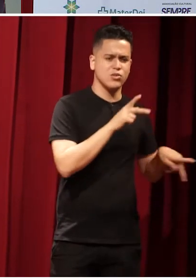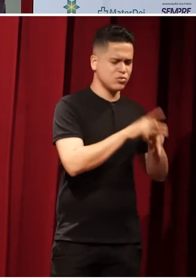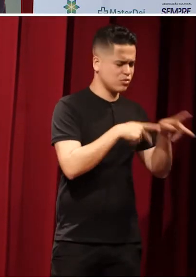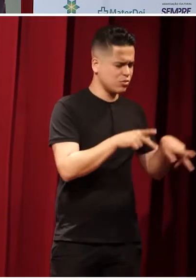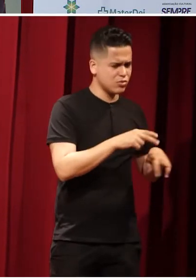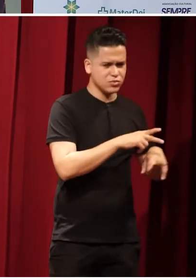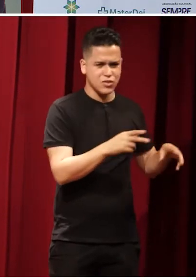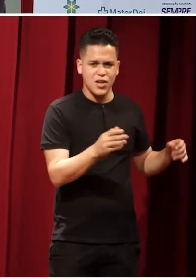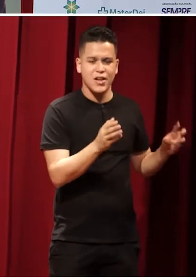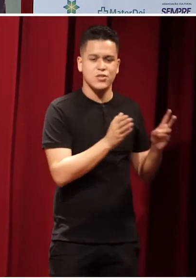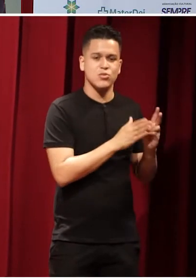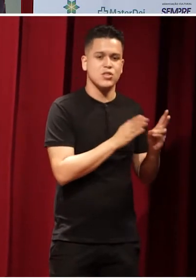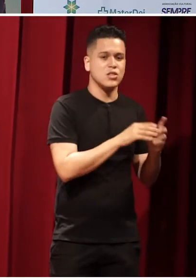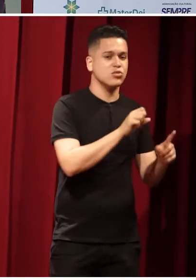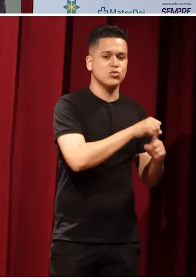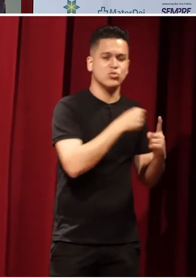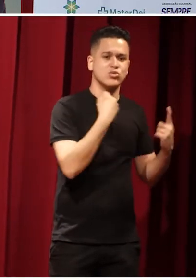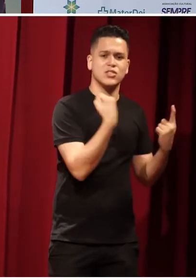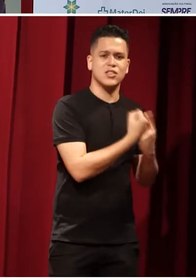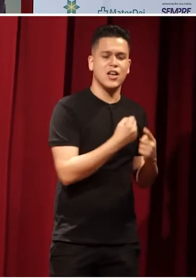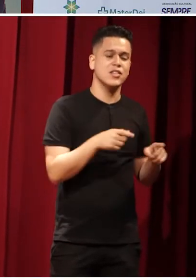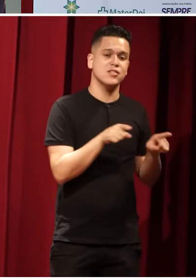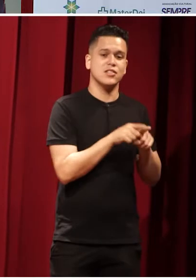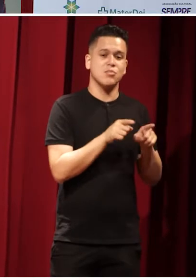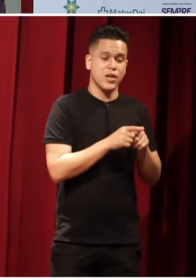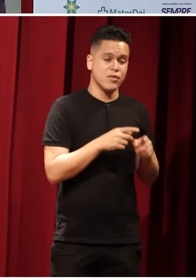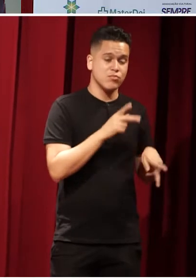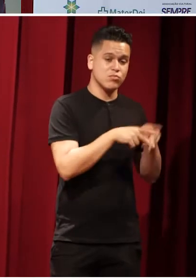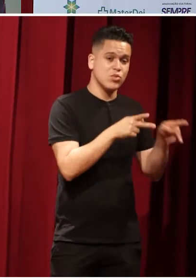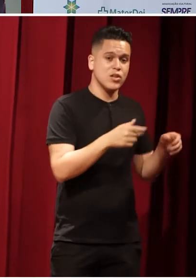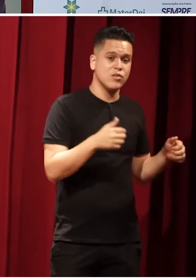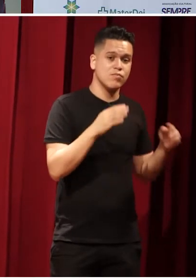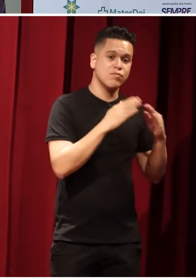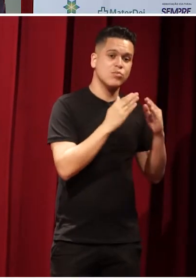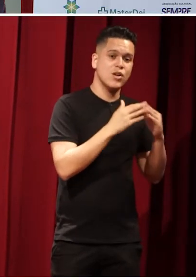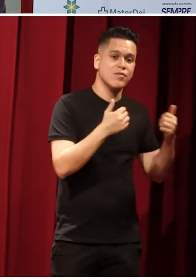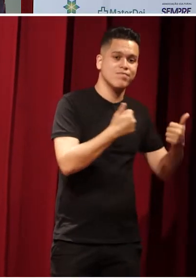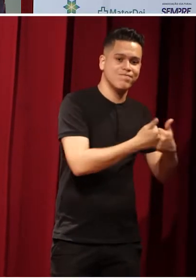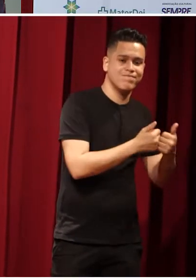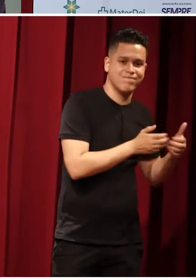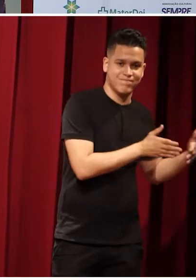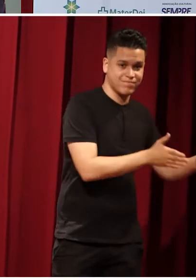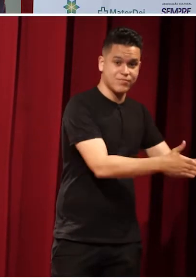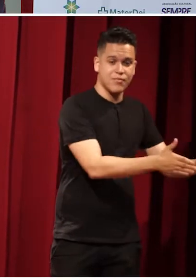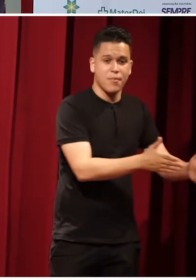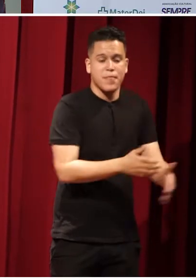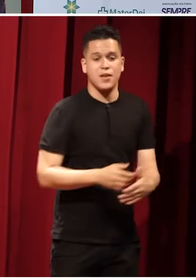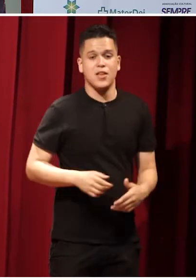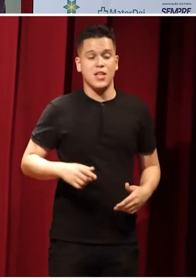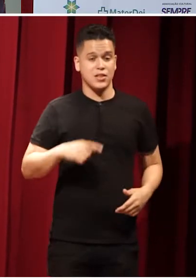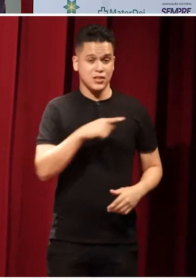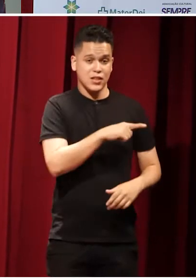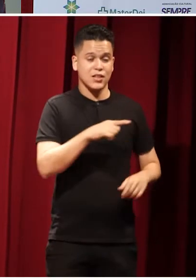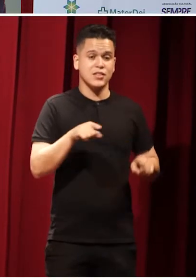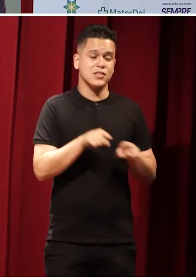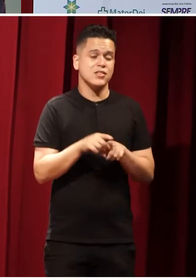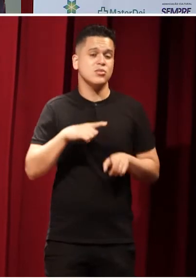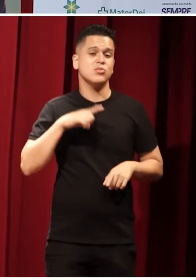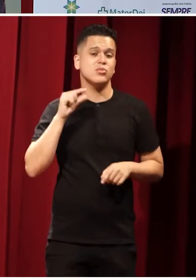populações indígenas, ribeirinhas, algumas vezes quilombolas, etc., essas áreas